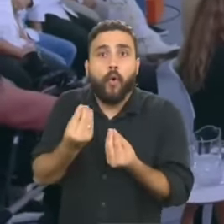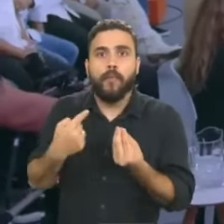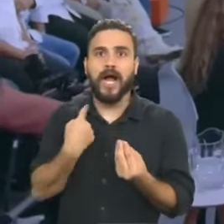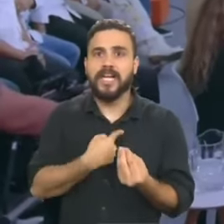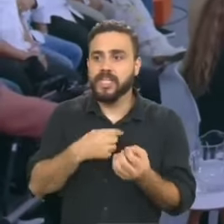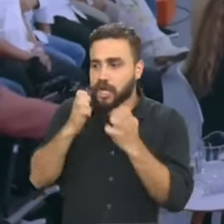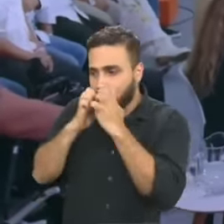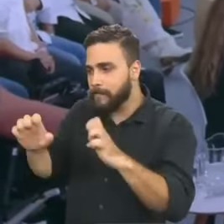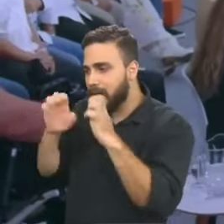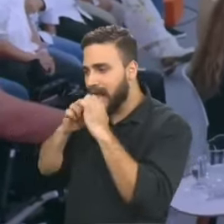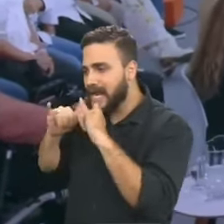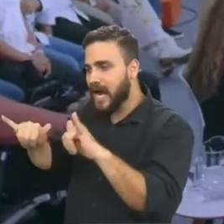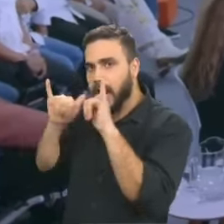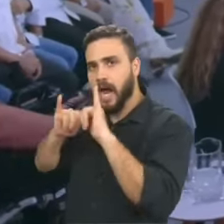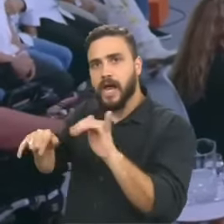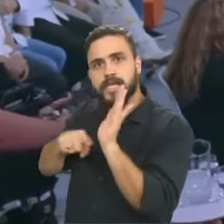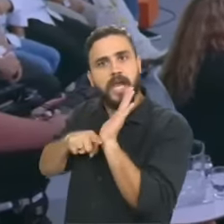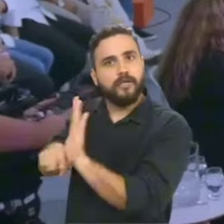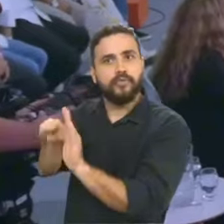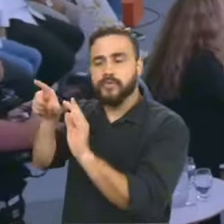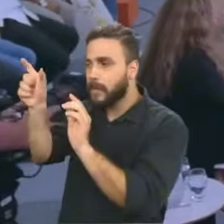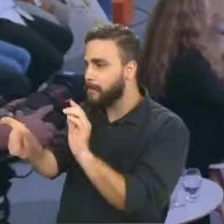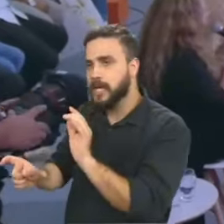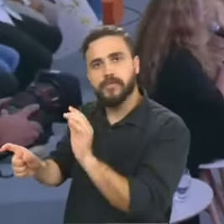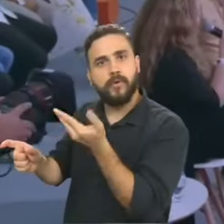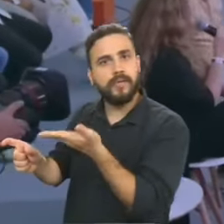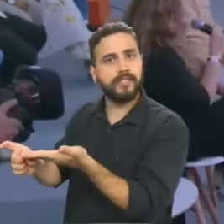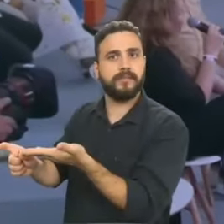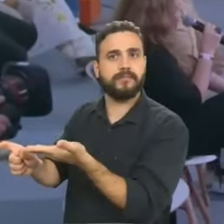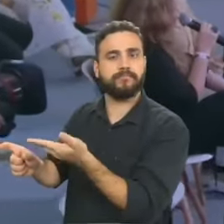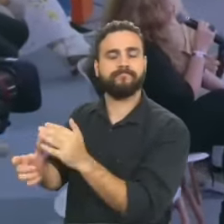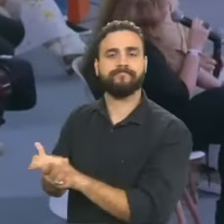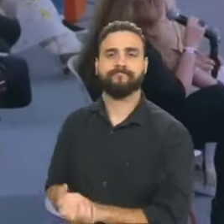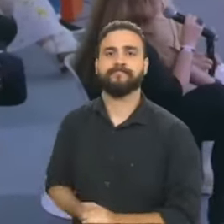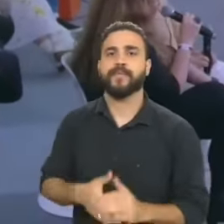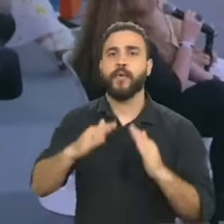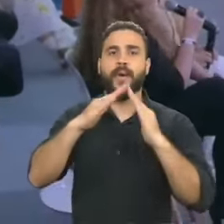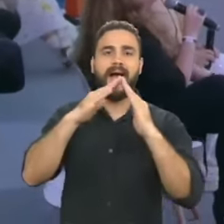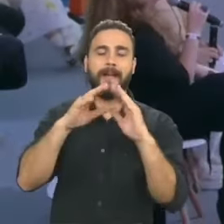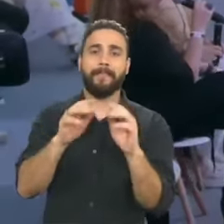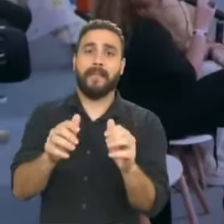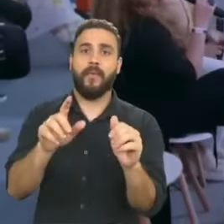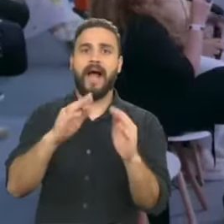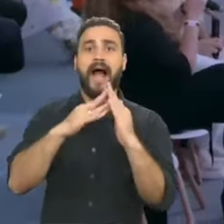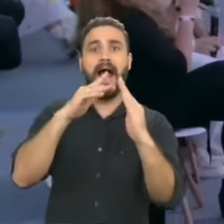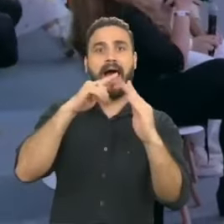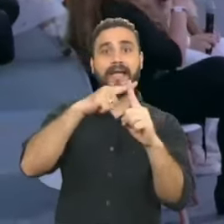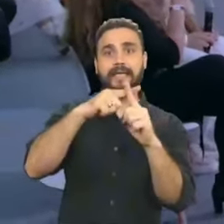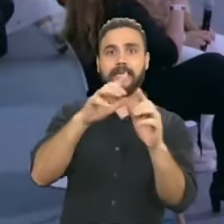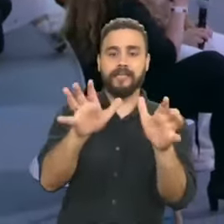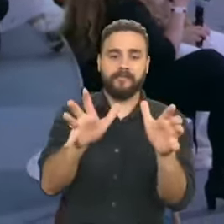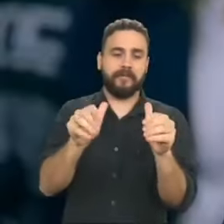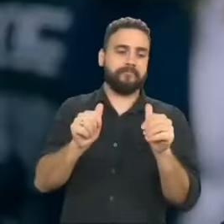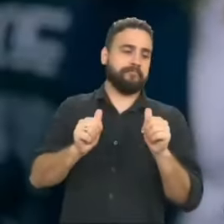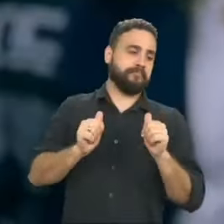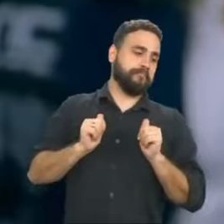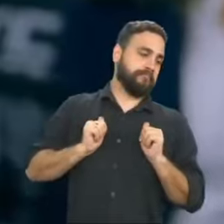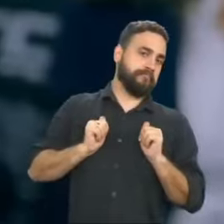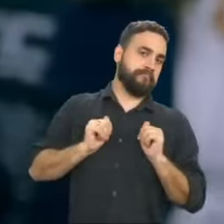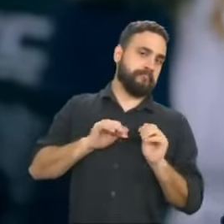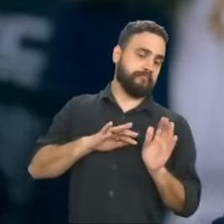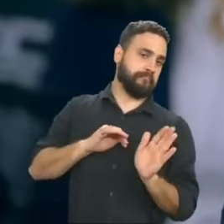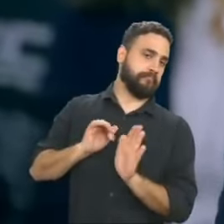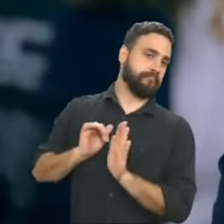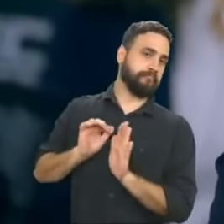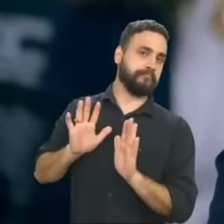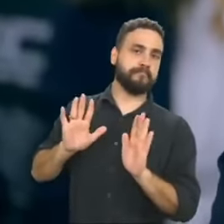creio que a igreja tem uma falta, e a igreja fica muito quietinha. A igreja está entrando nesse humanismo. Ah, bom, é direito